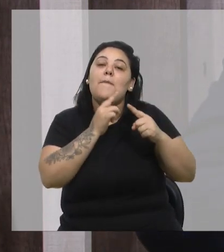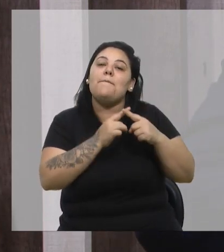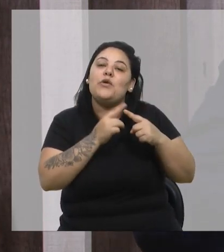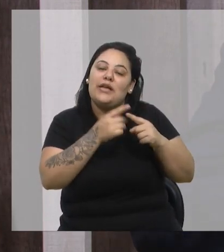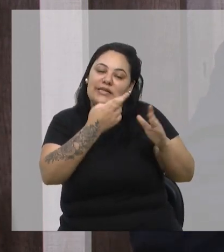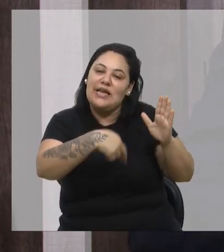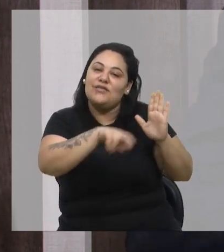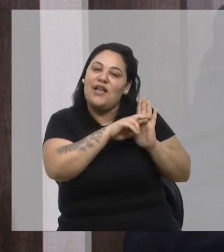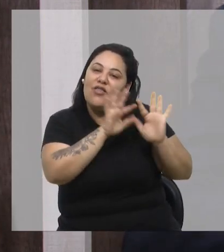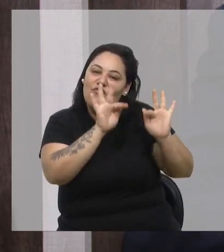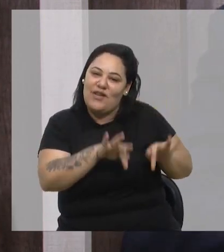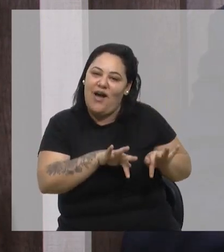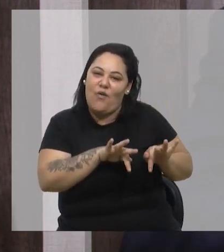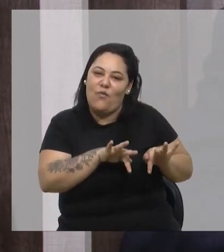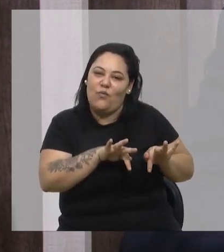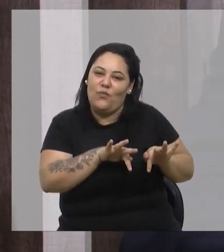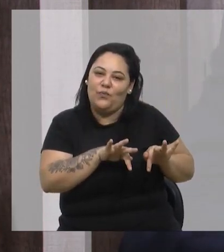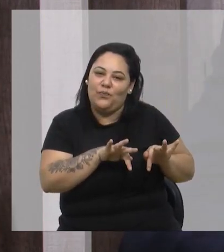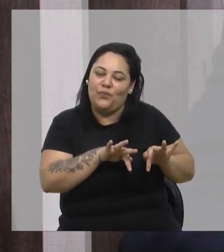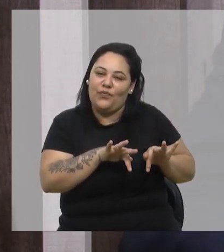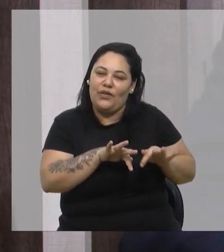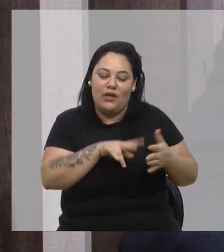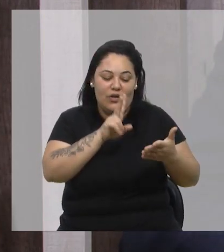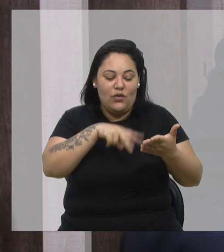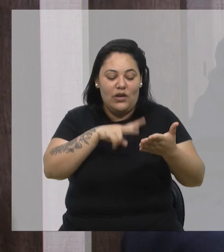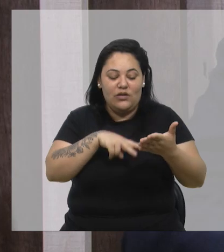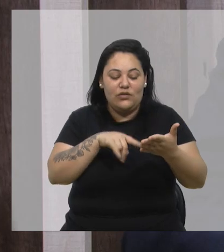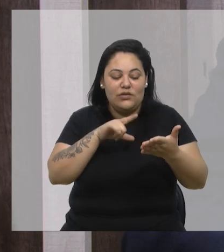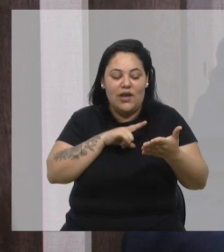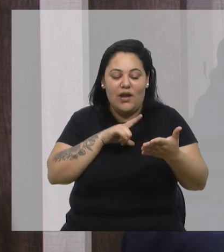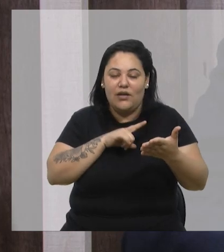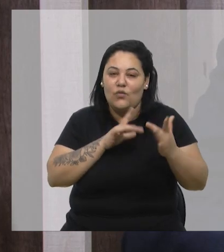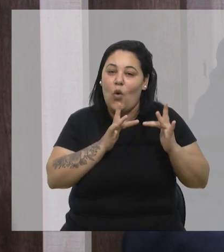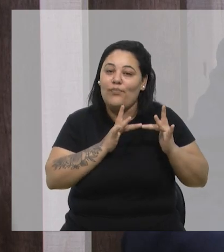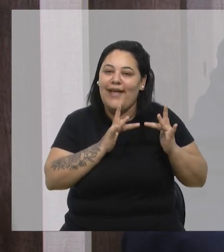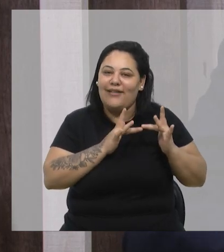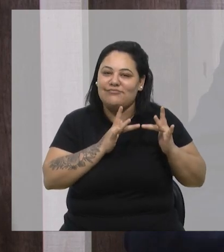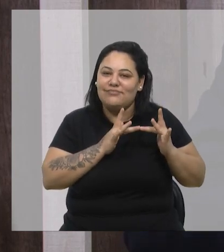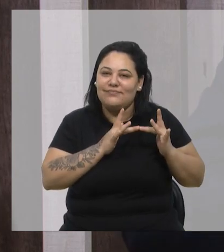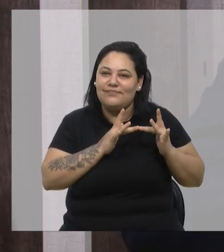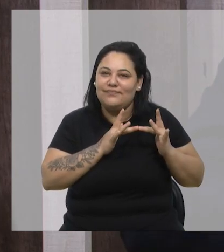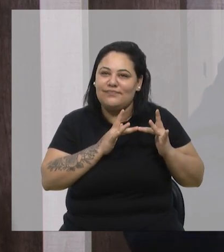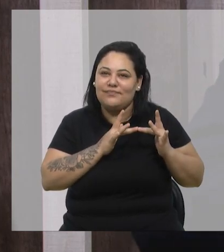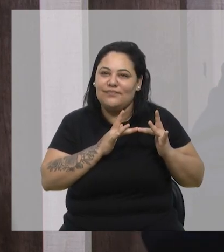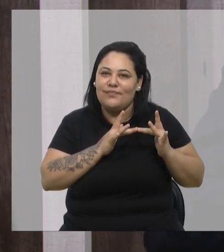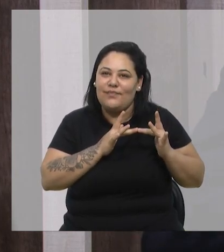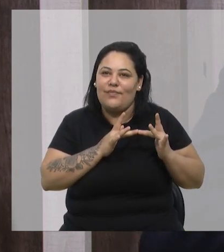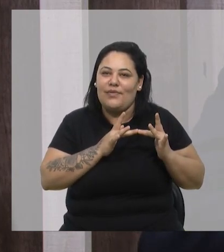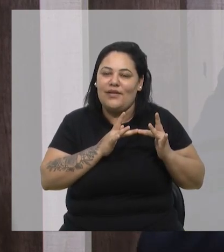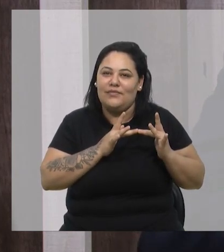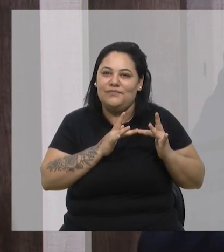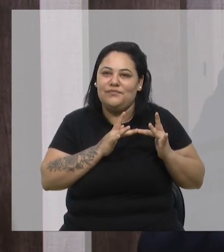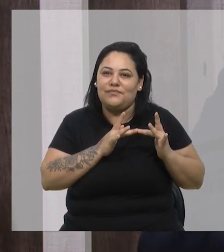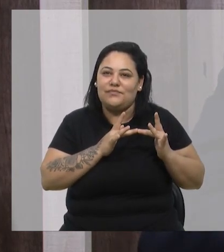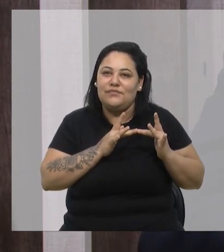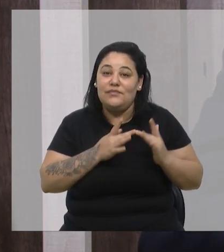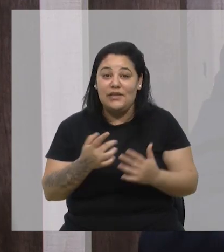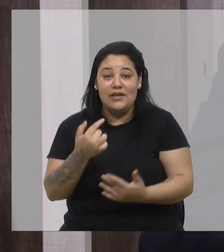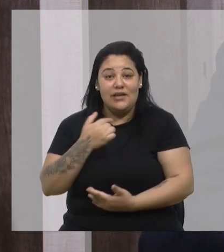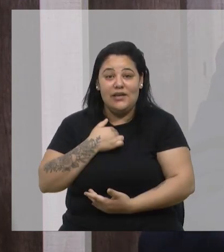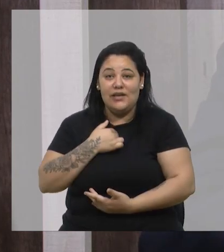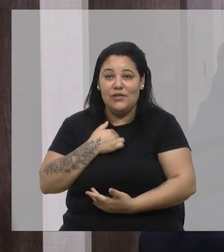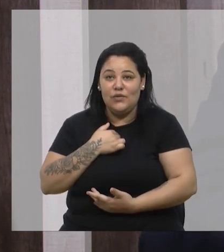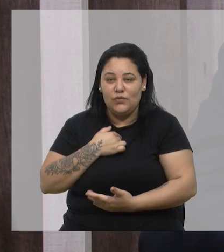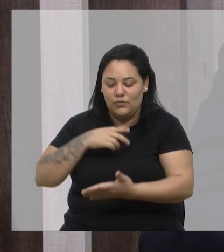discussão entre vocês e o porquê desse resultado final quando o leitor toma contato? Eu, por mais esforço que eu possa